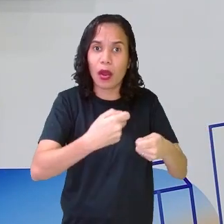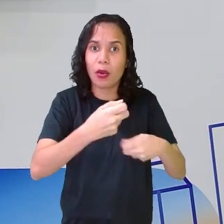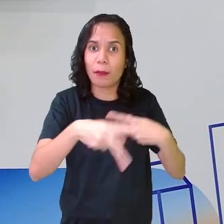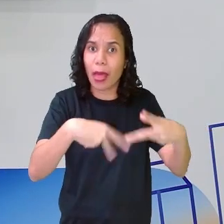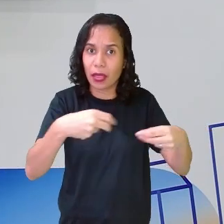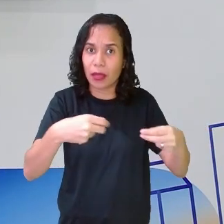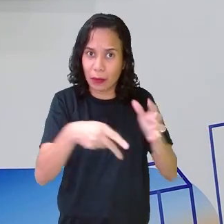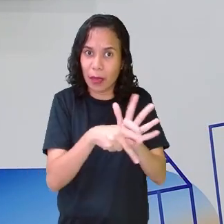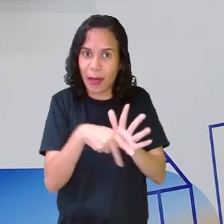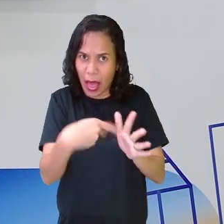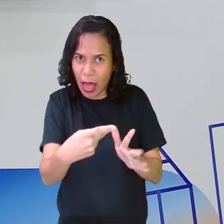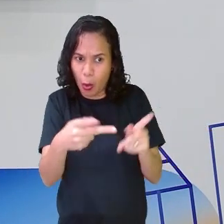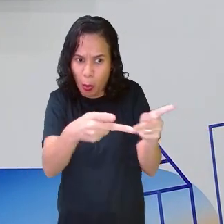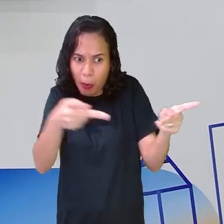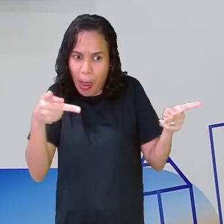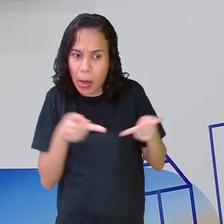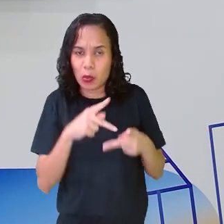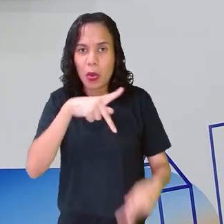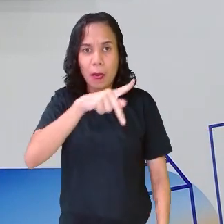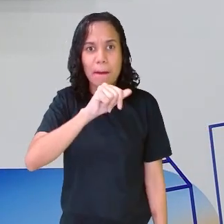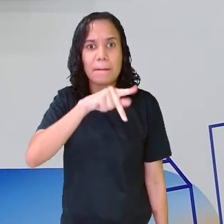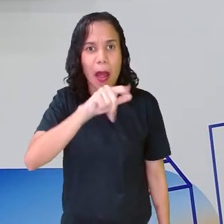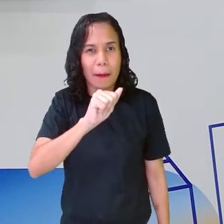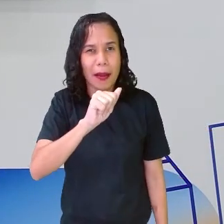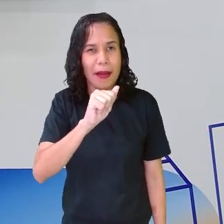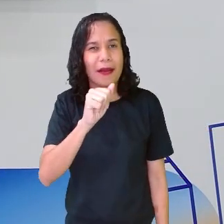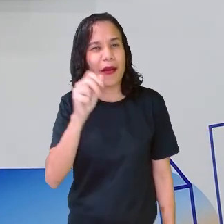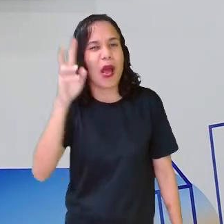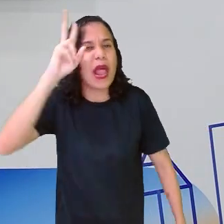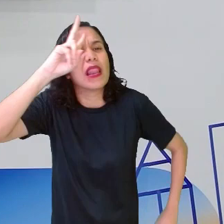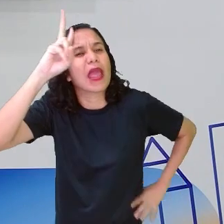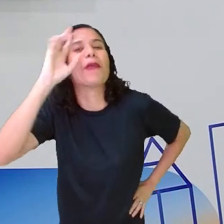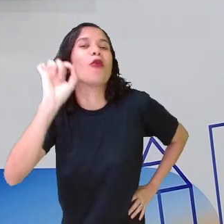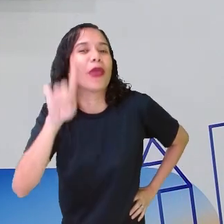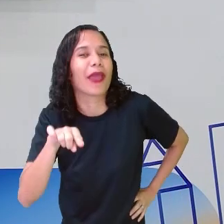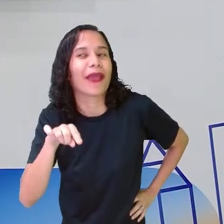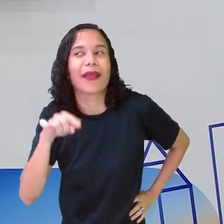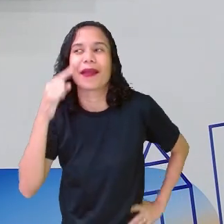prato preferido dela. Vocês sabem qual é o prato preferido?